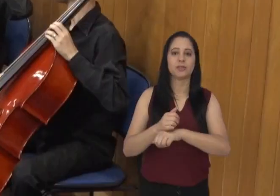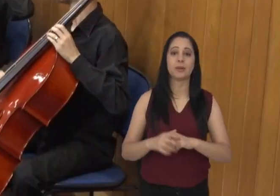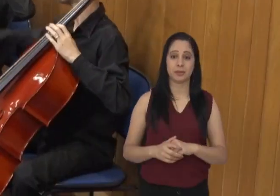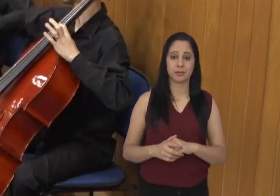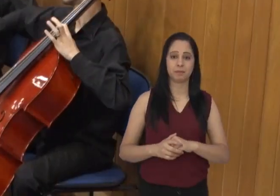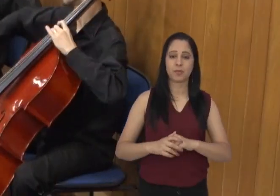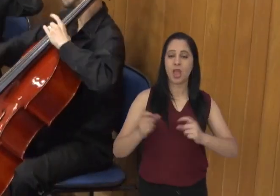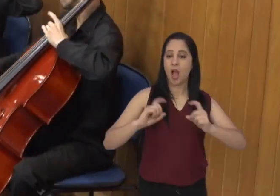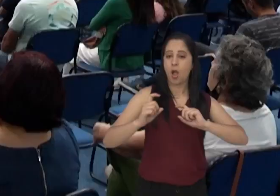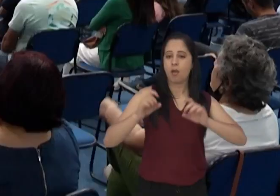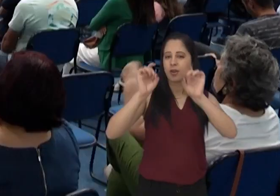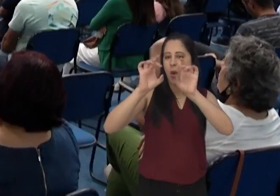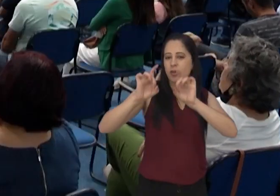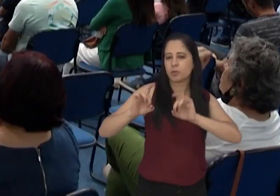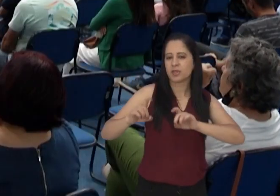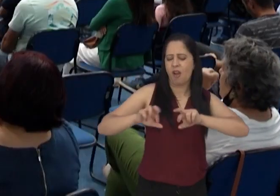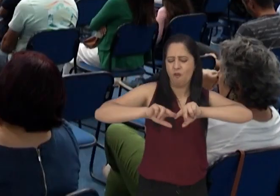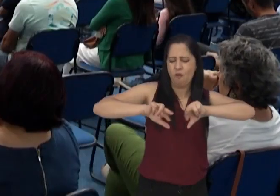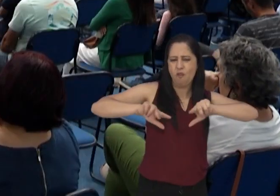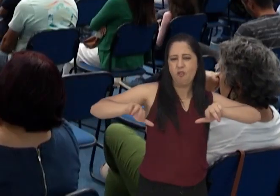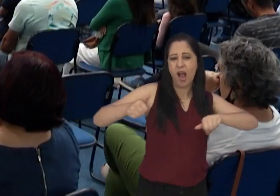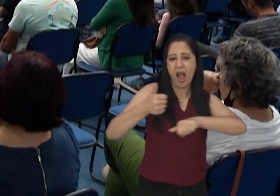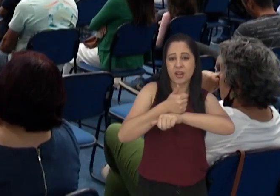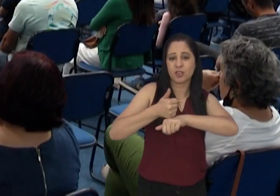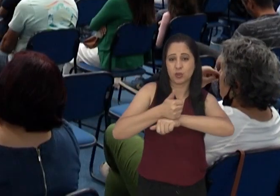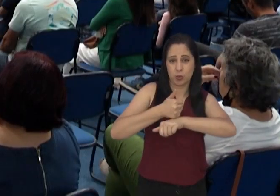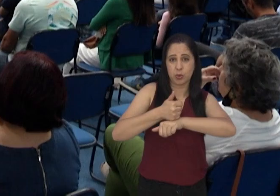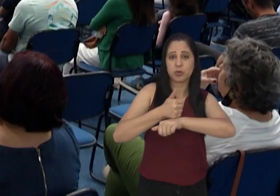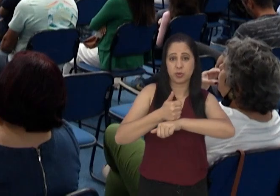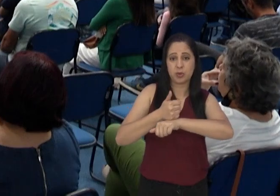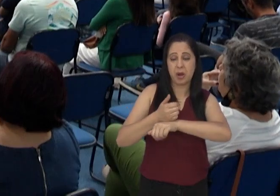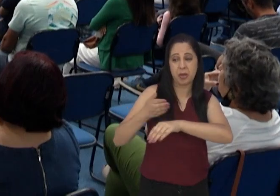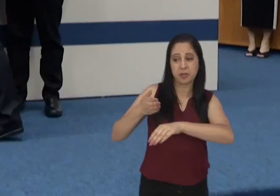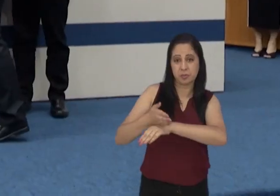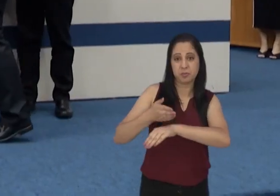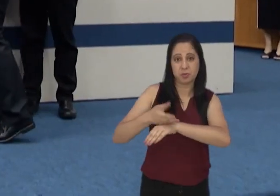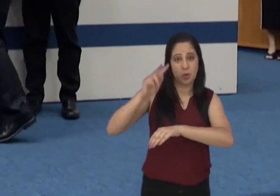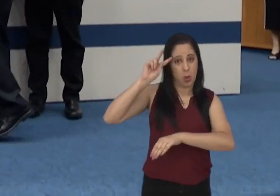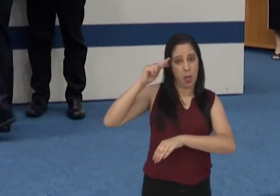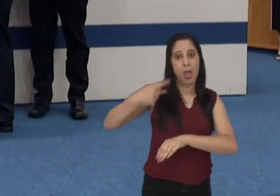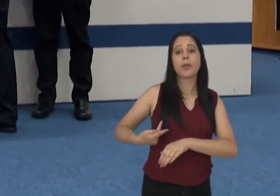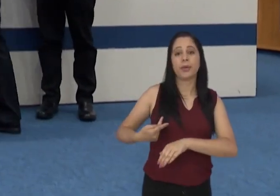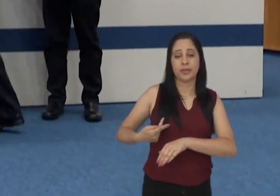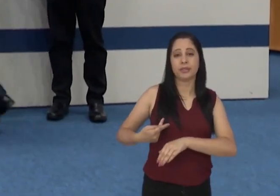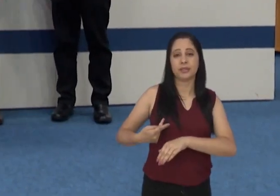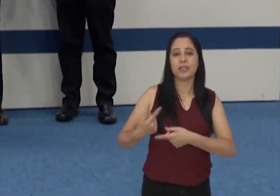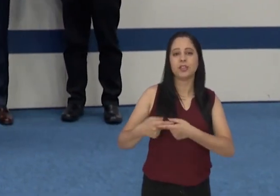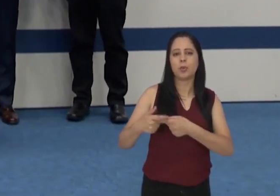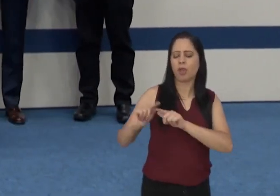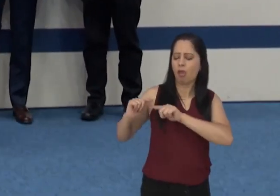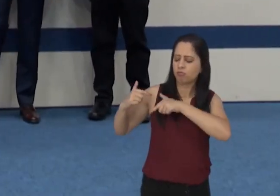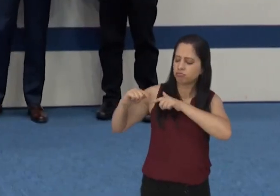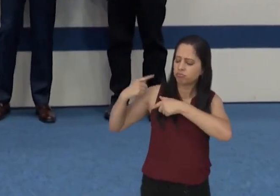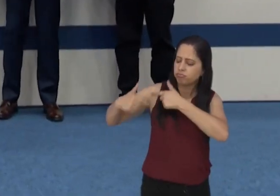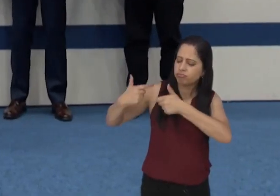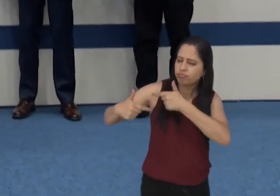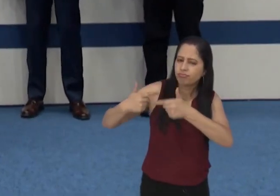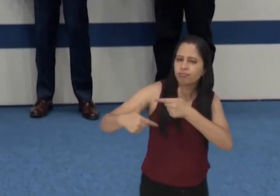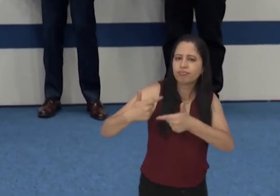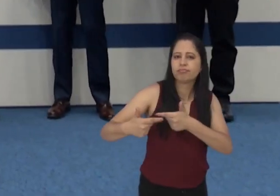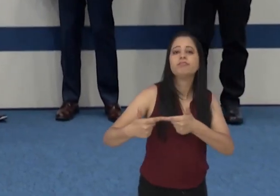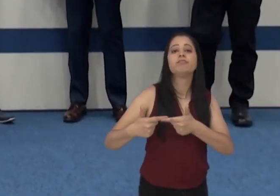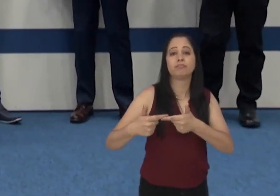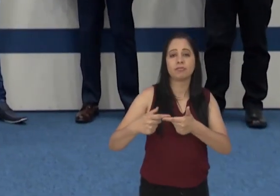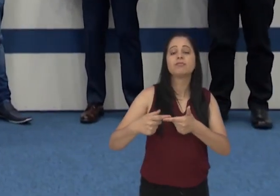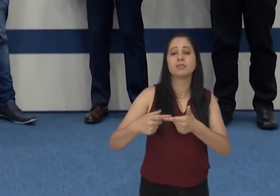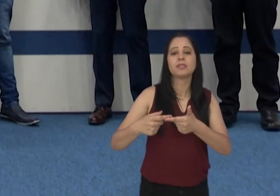rádio. Em uma sessão solene, diversos profissionais da área tiveram o trabalho reconhecido, uma trajetória